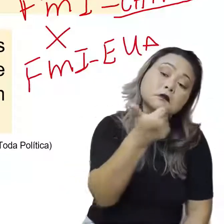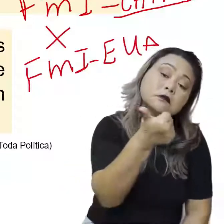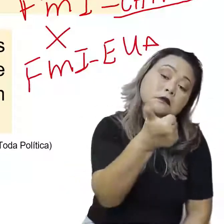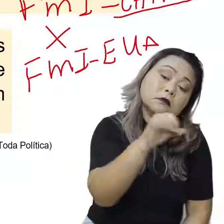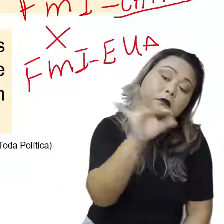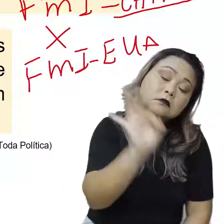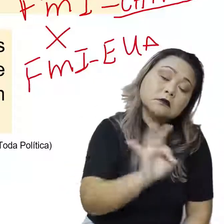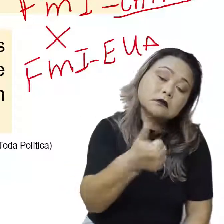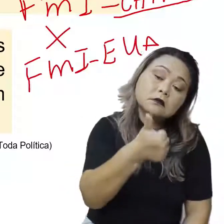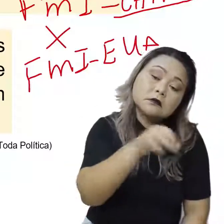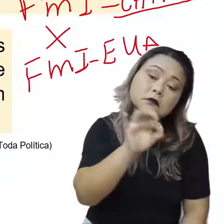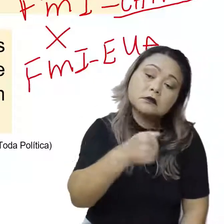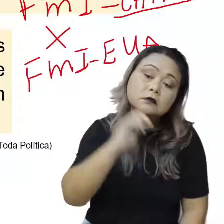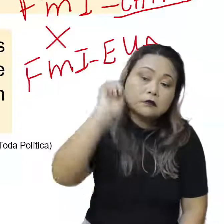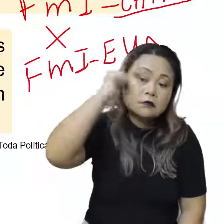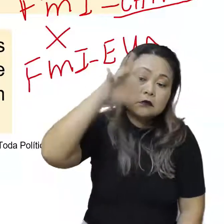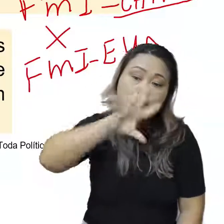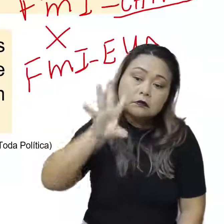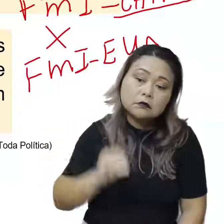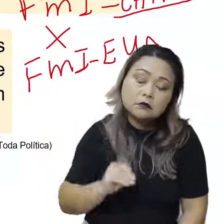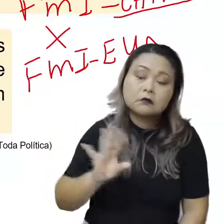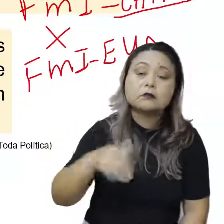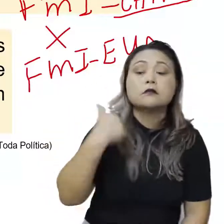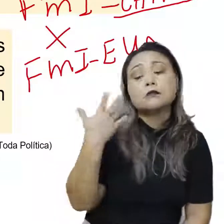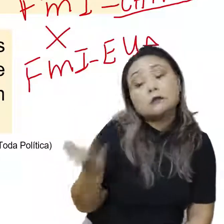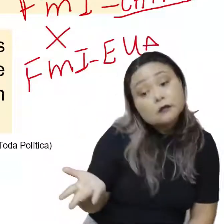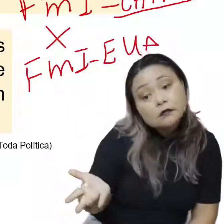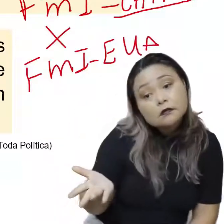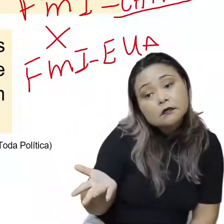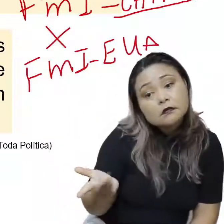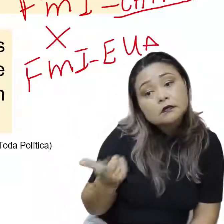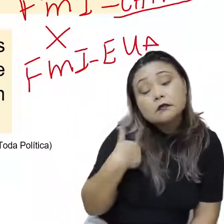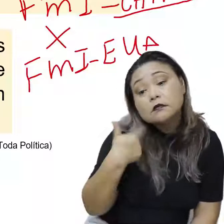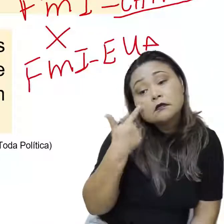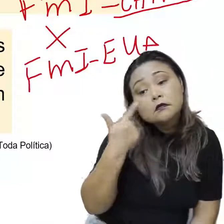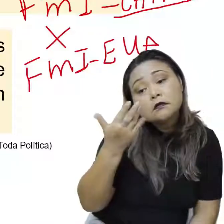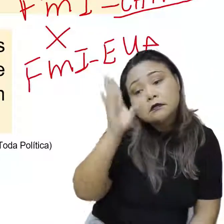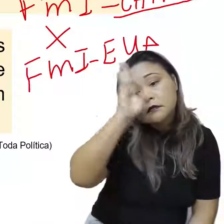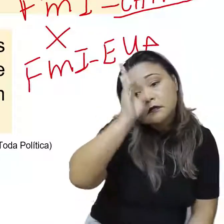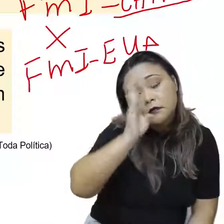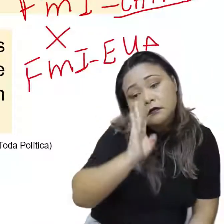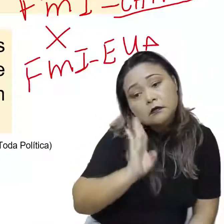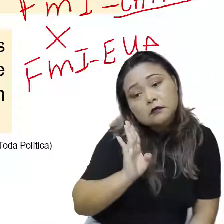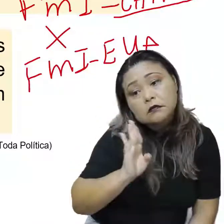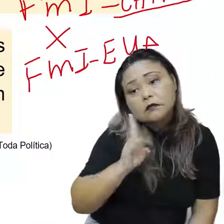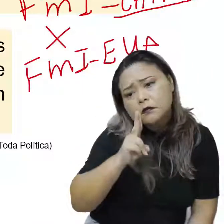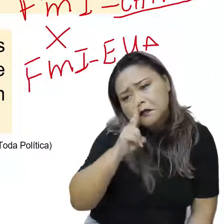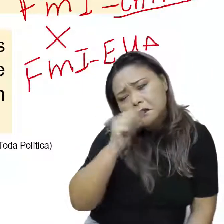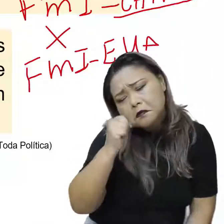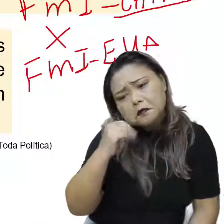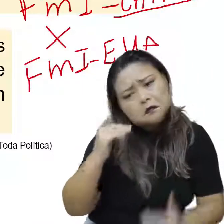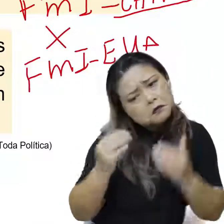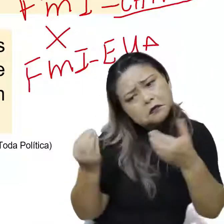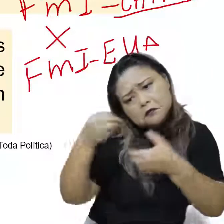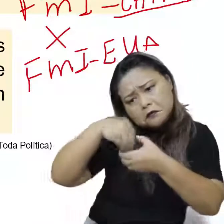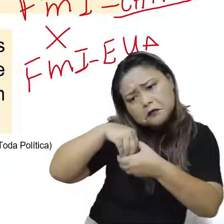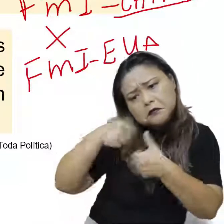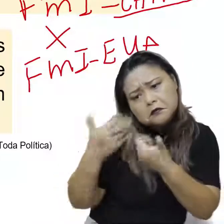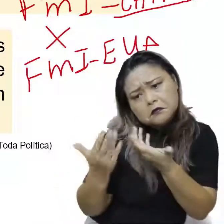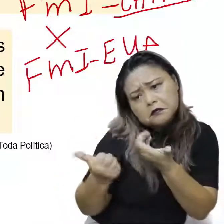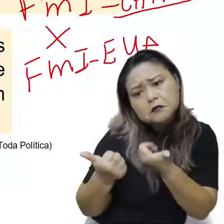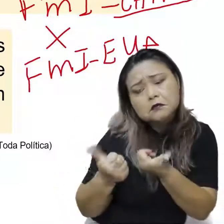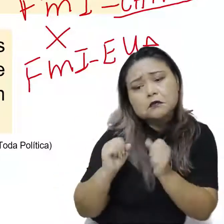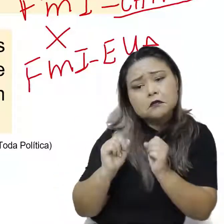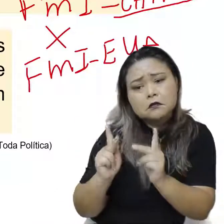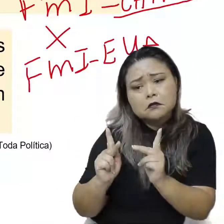10% para o Brasil, 10% para a África do Sul. Portanto, veja só que o Brasil não tem muita força, mas está no banco, tá?